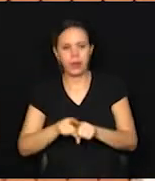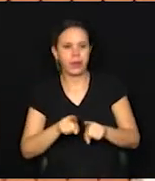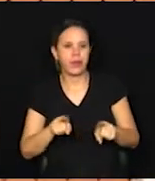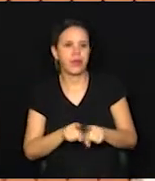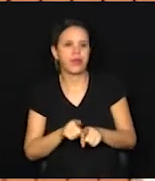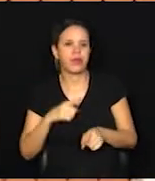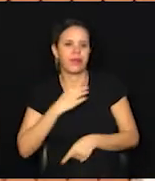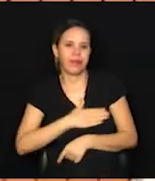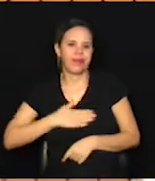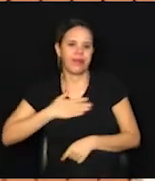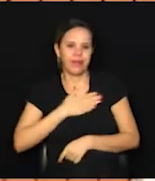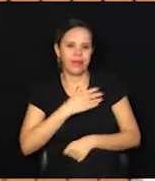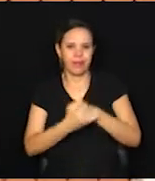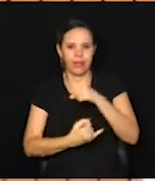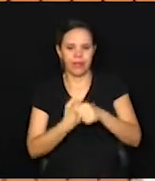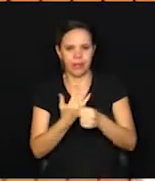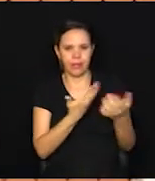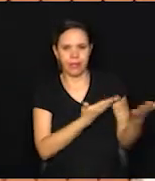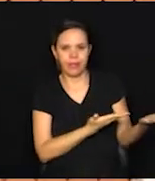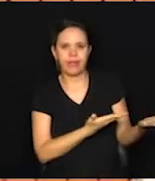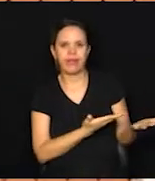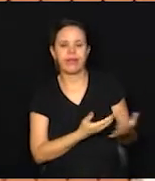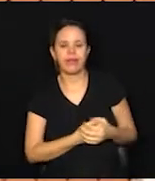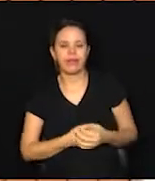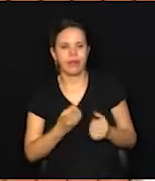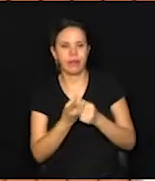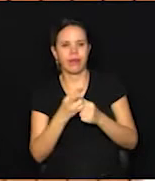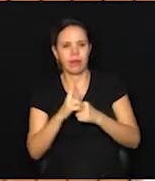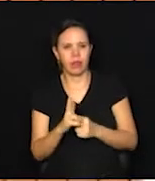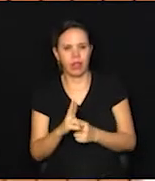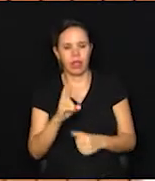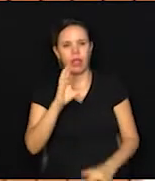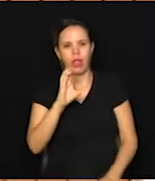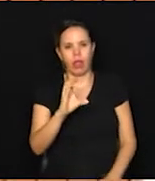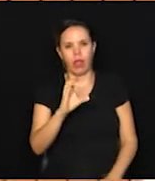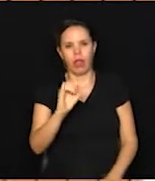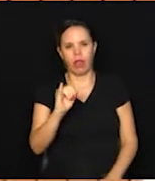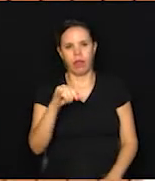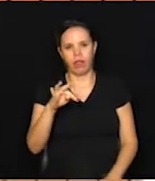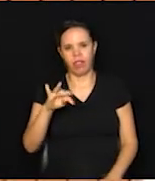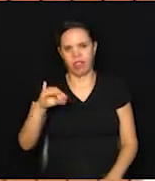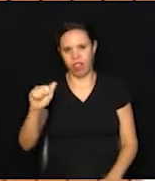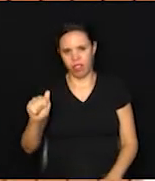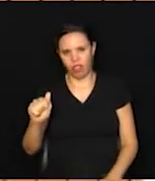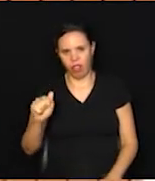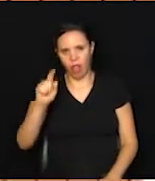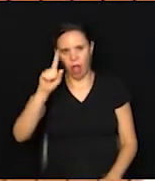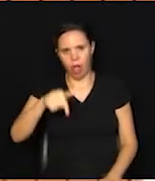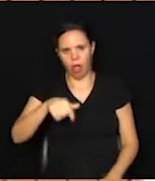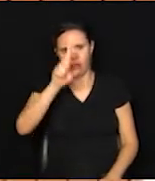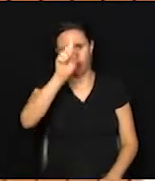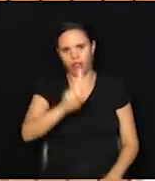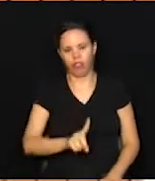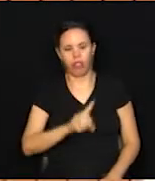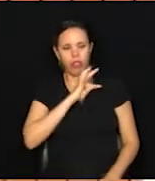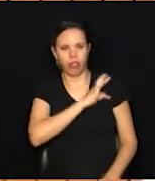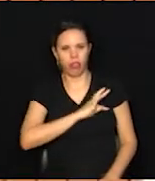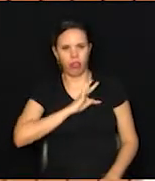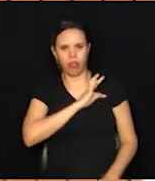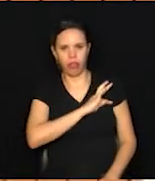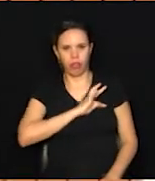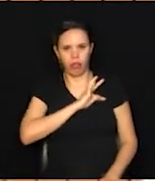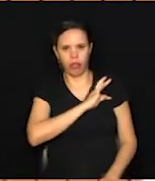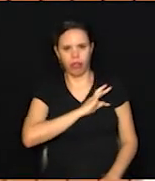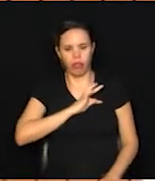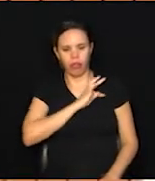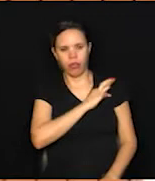receber virtualmente, é claro, a doutora Cíntia Herrera, que é diretora técnica também da